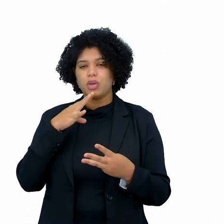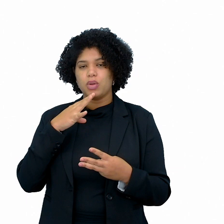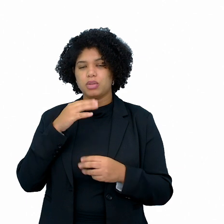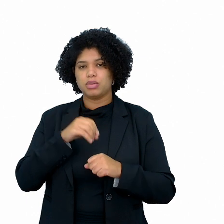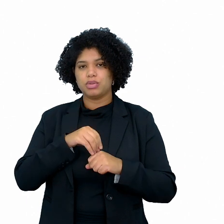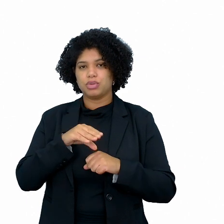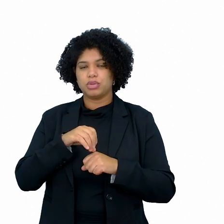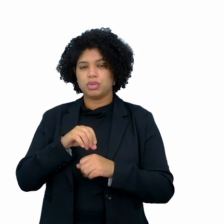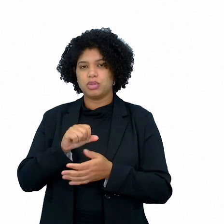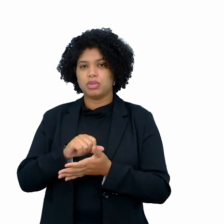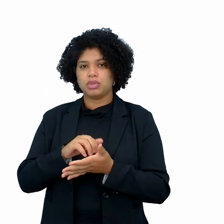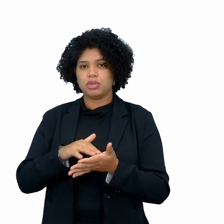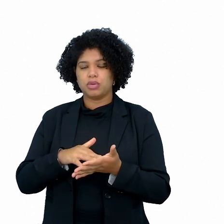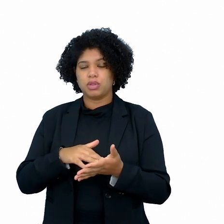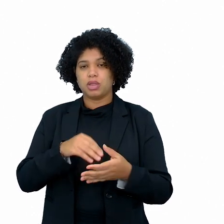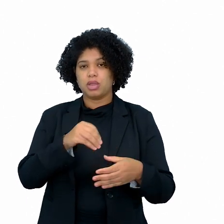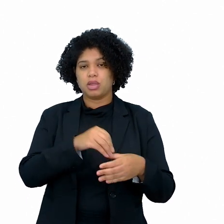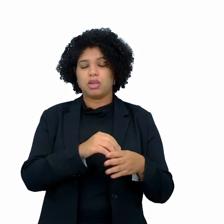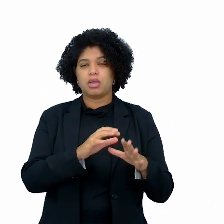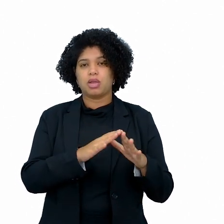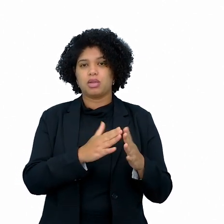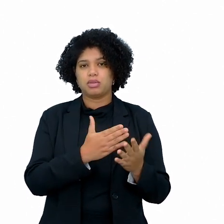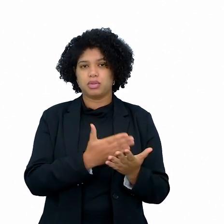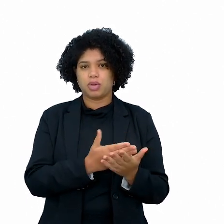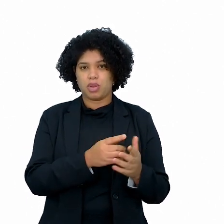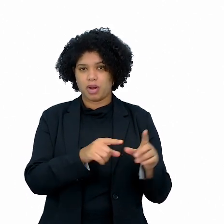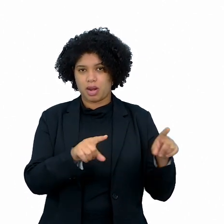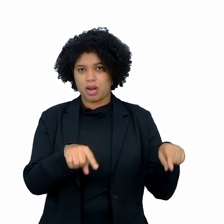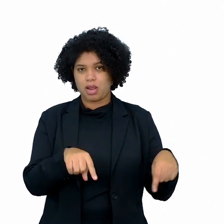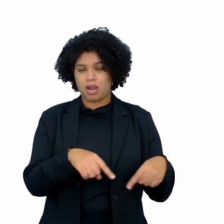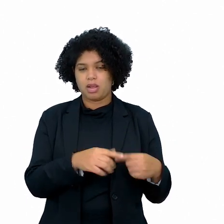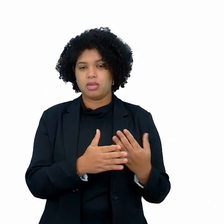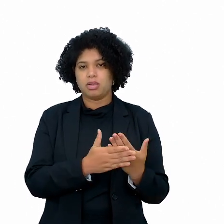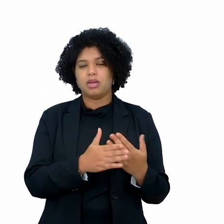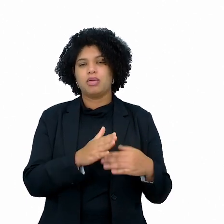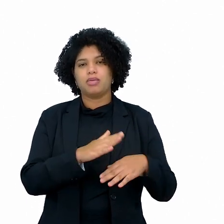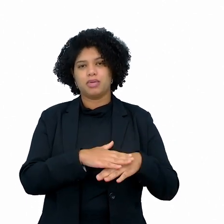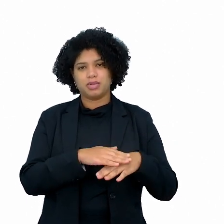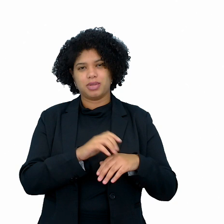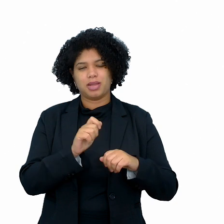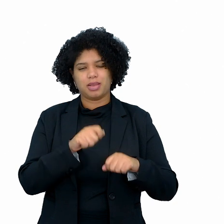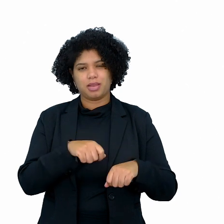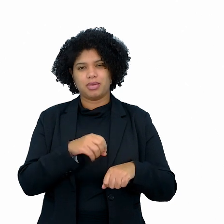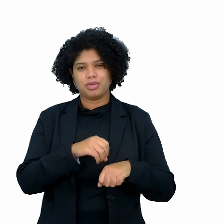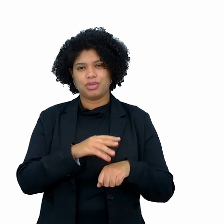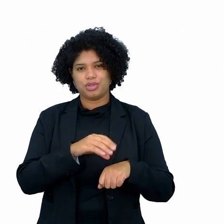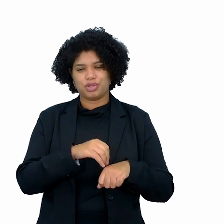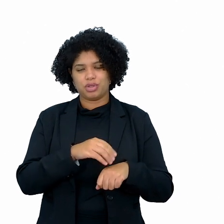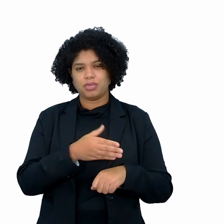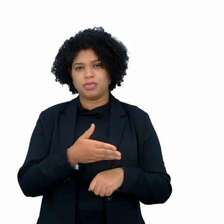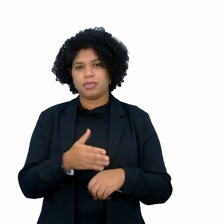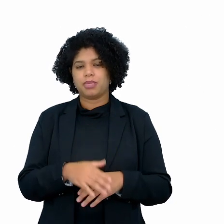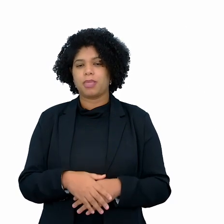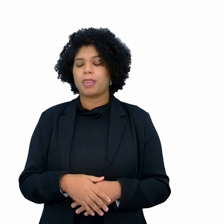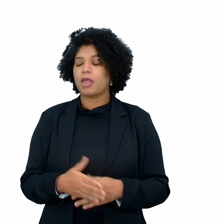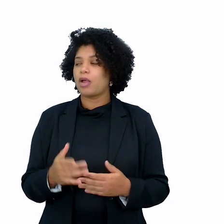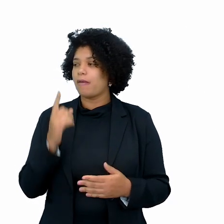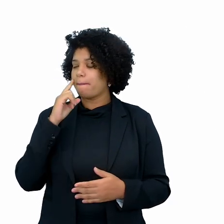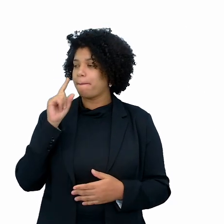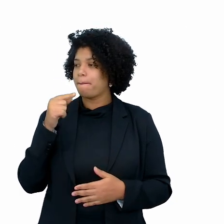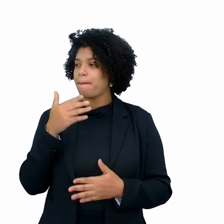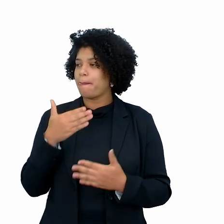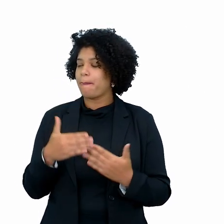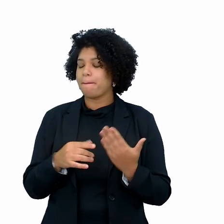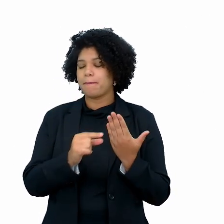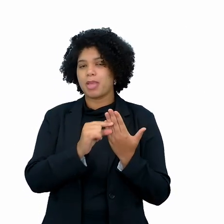na escola. Então, foram os 3 momentos. Nós temos aqui, né, as nossas referências bibliográficas